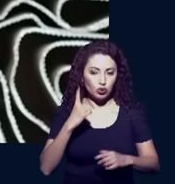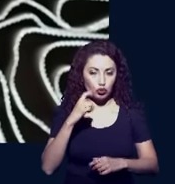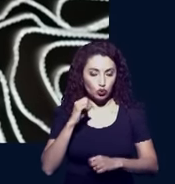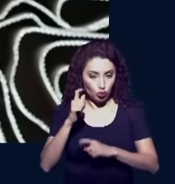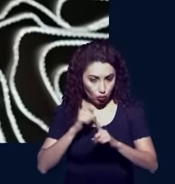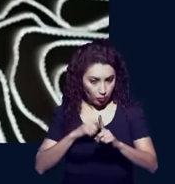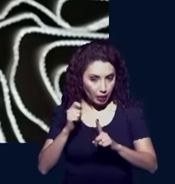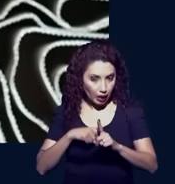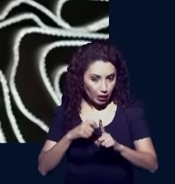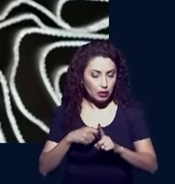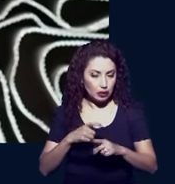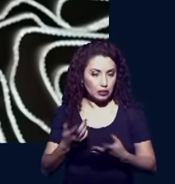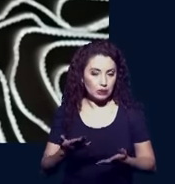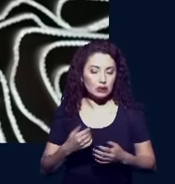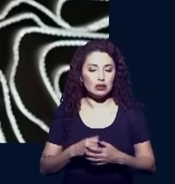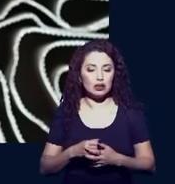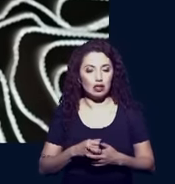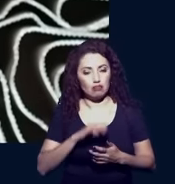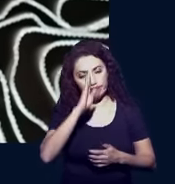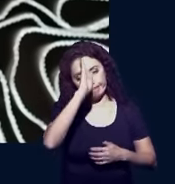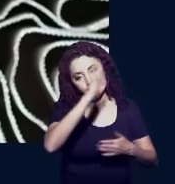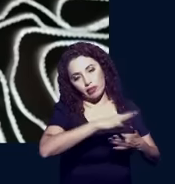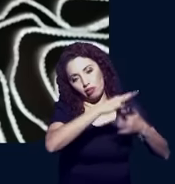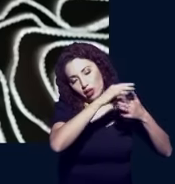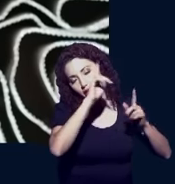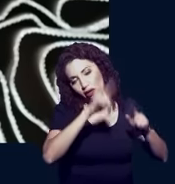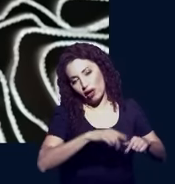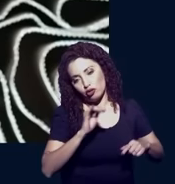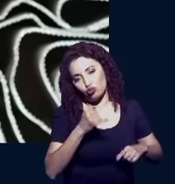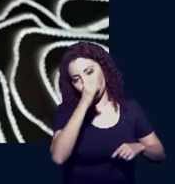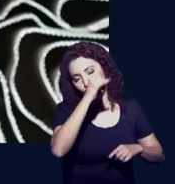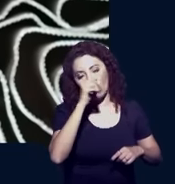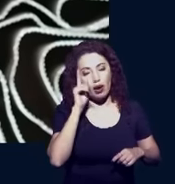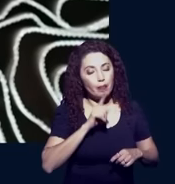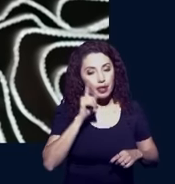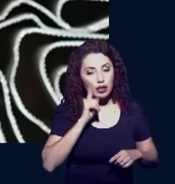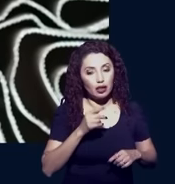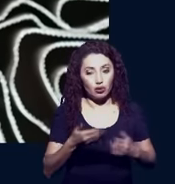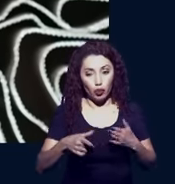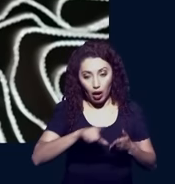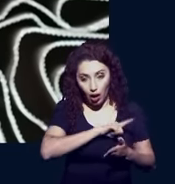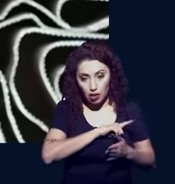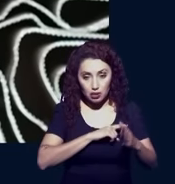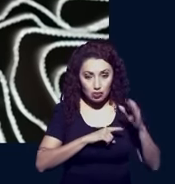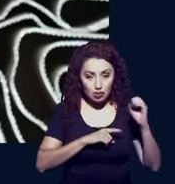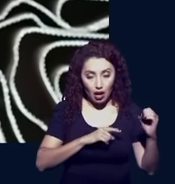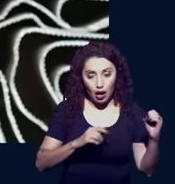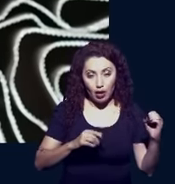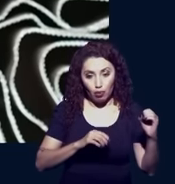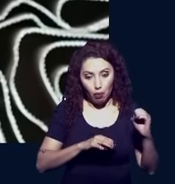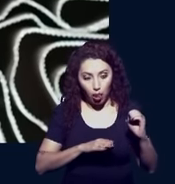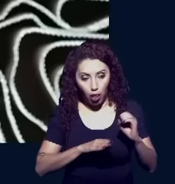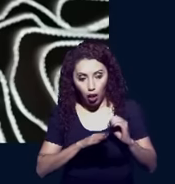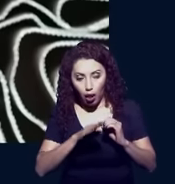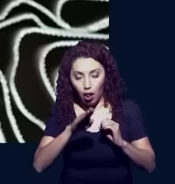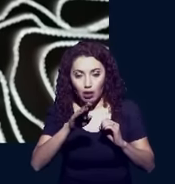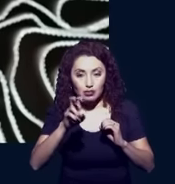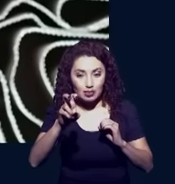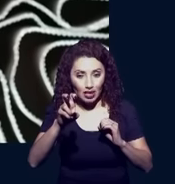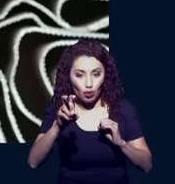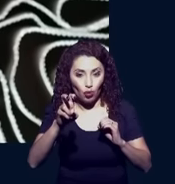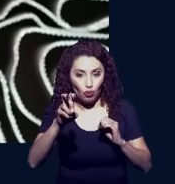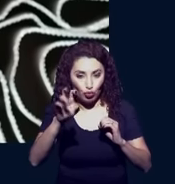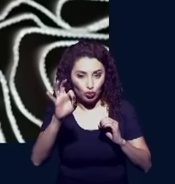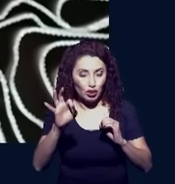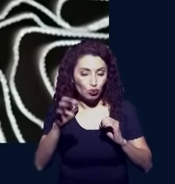mundo né liderados pelo juro americano né o juro saiu basicamente de zer a c em um ano e a grande pergunta que se faz no